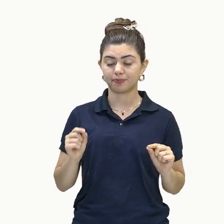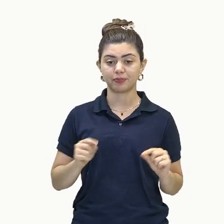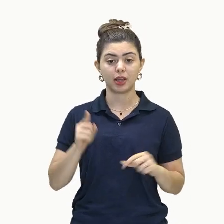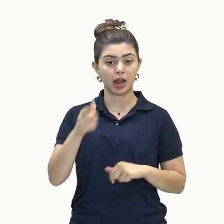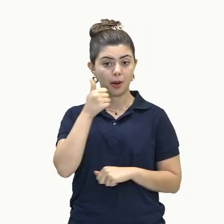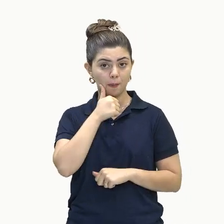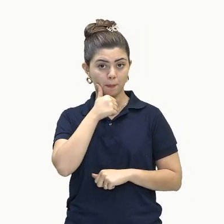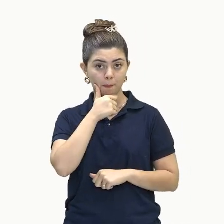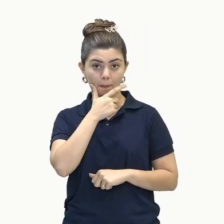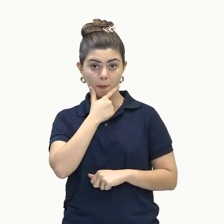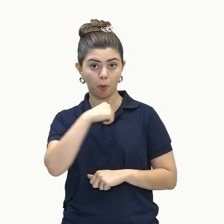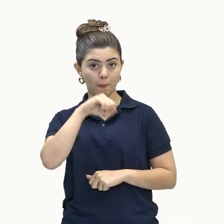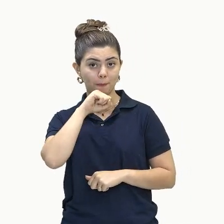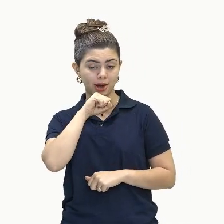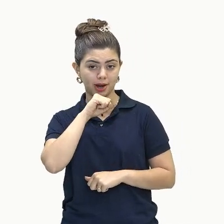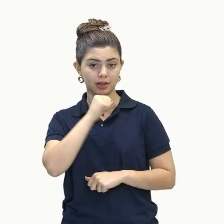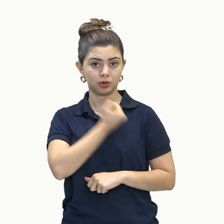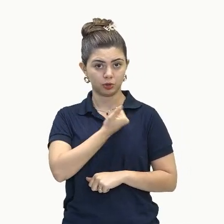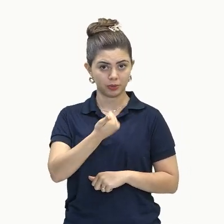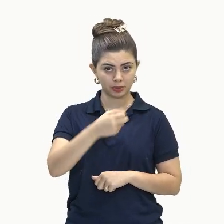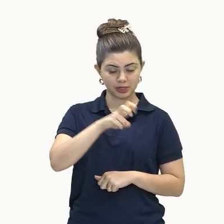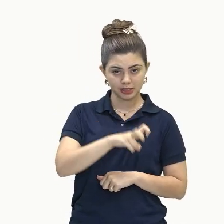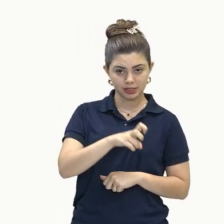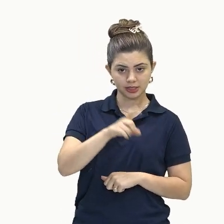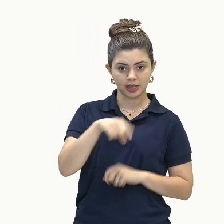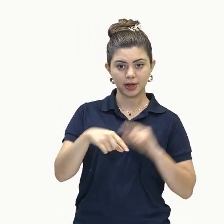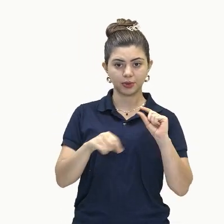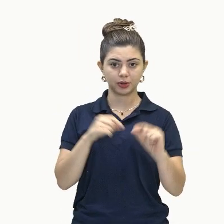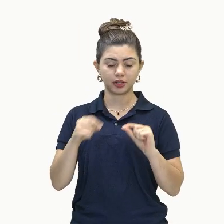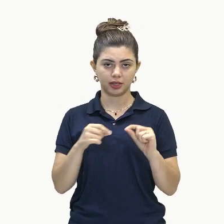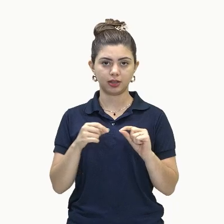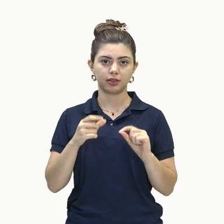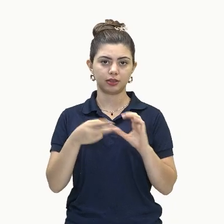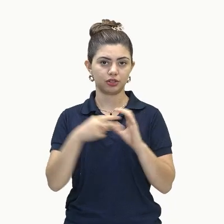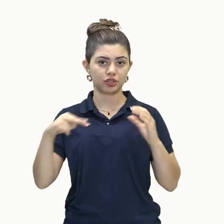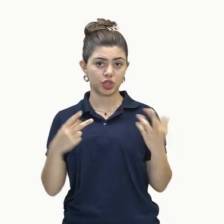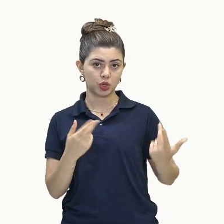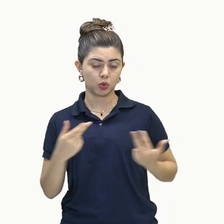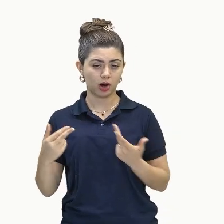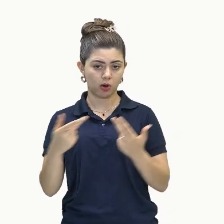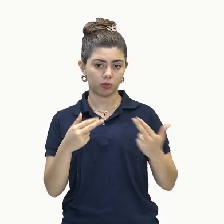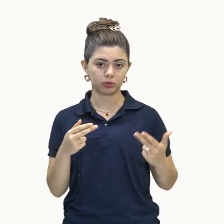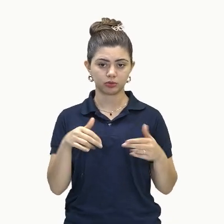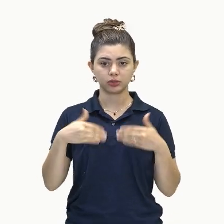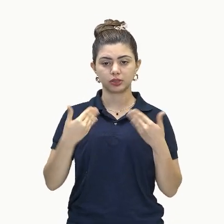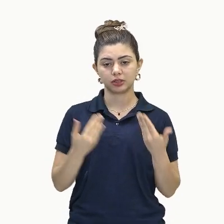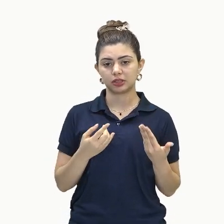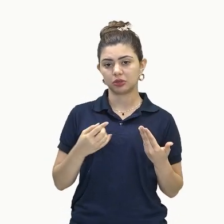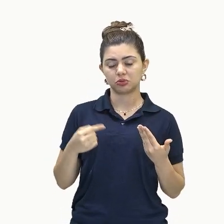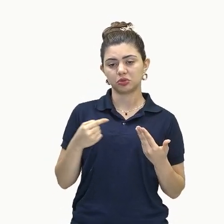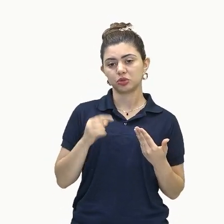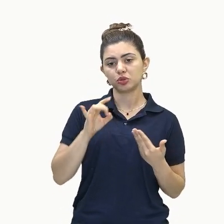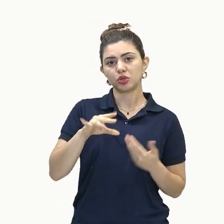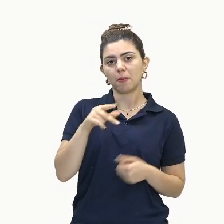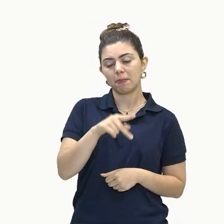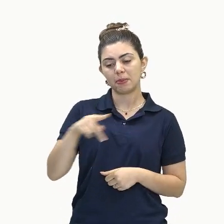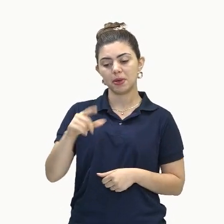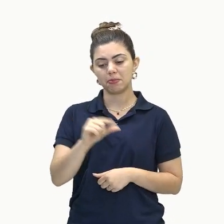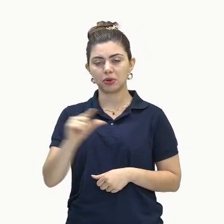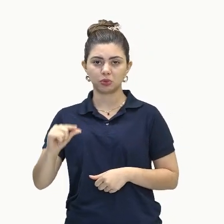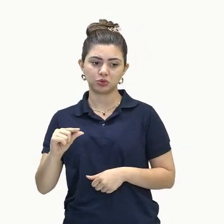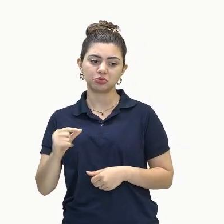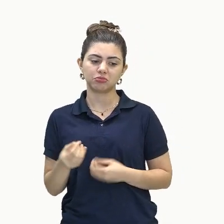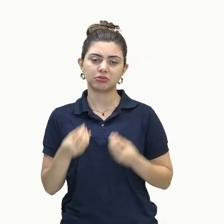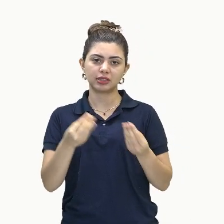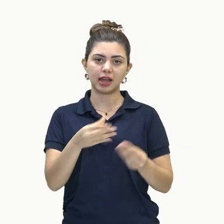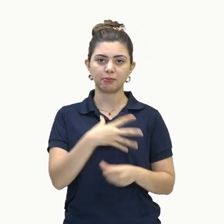pai, que é o indivíduo 15, ele é homozigoto recessivo. Portanto, este homem só tem gene recessivo para doar para os seus